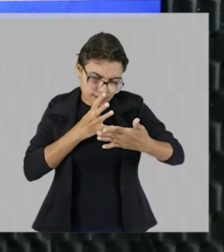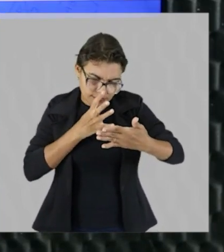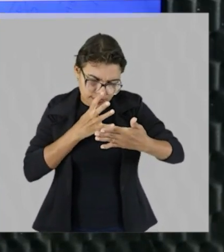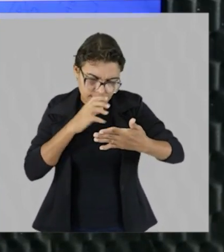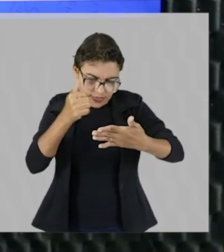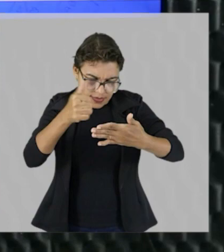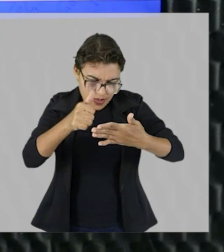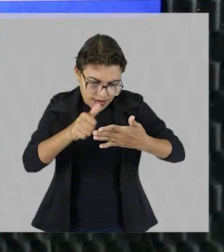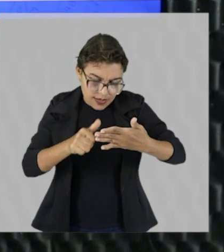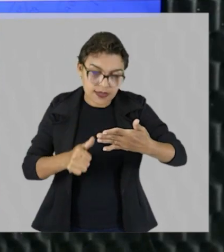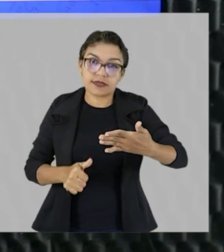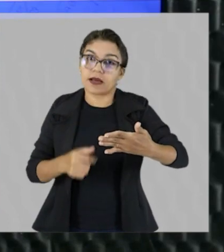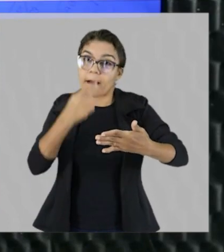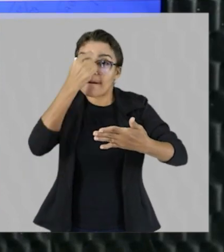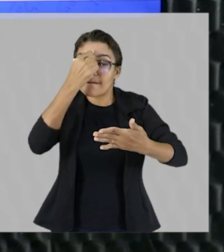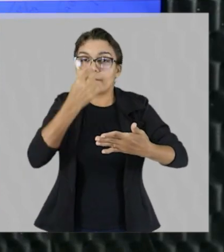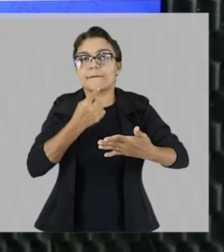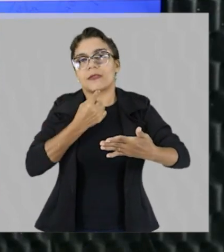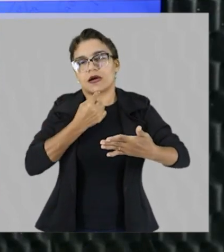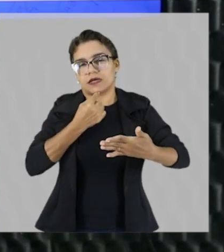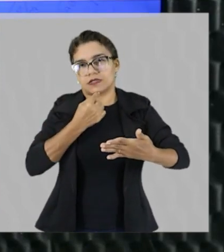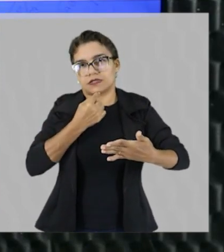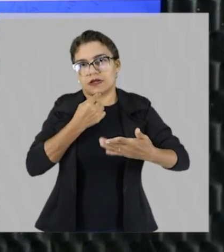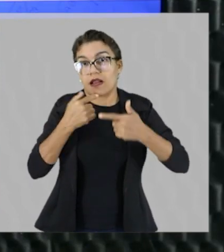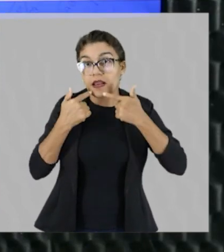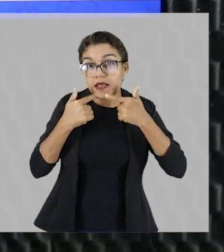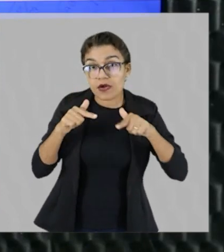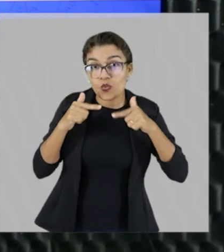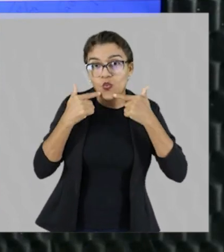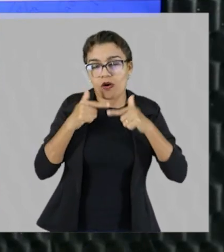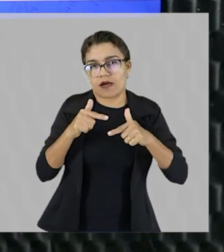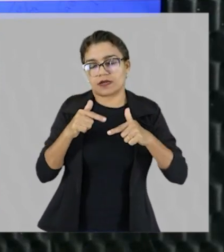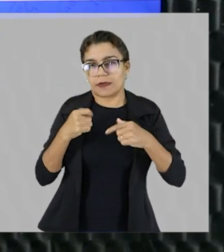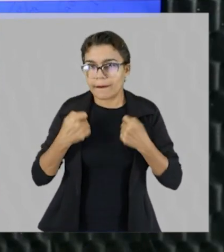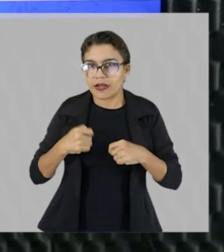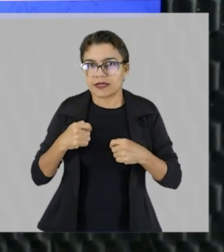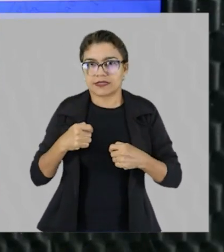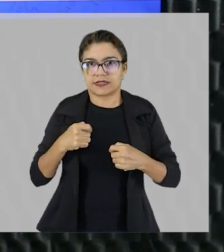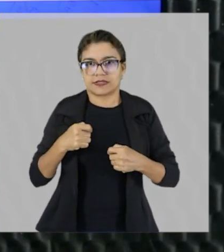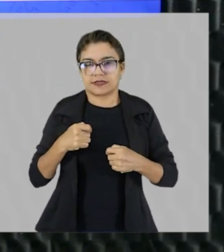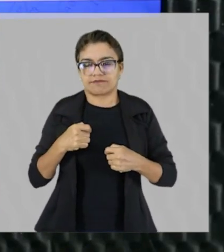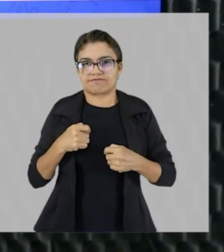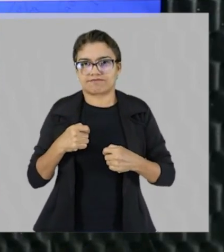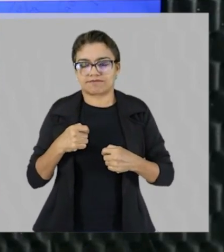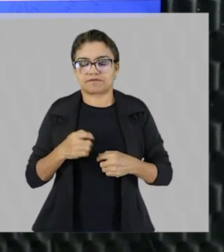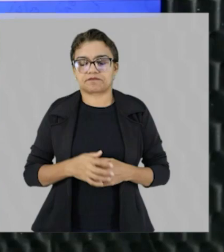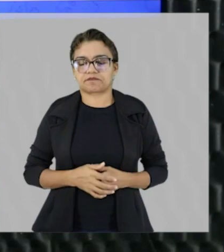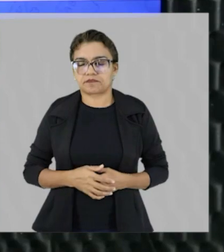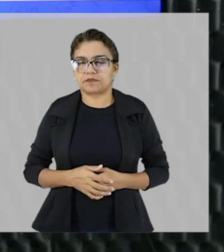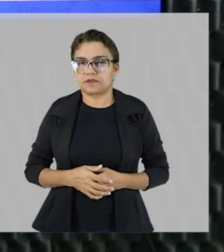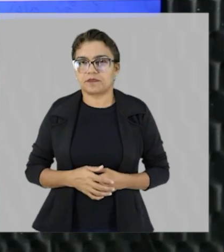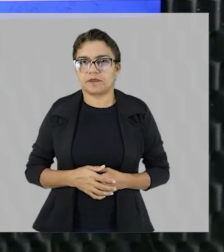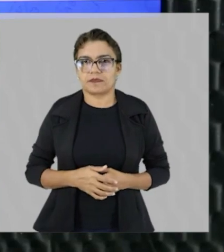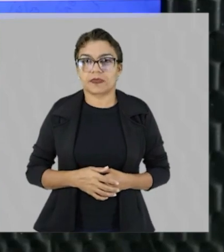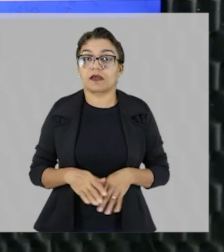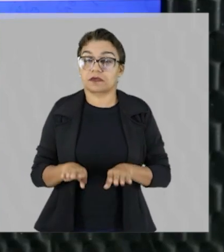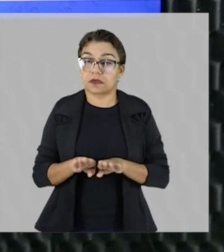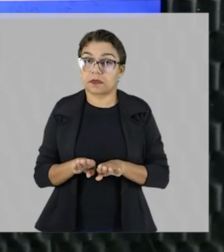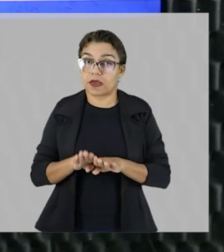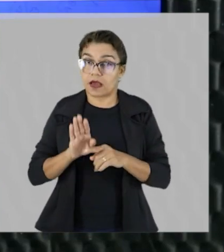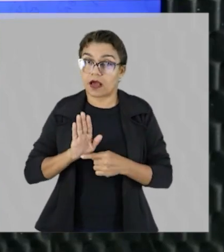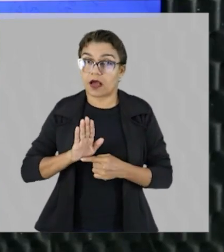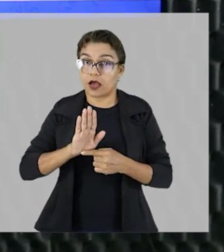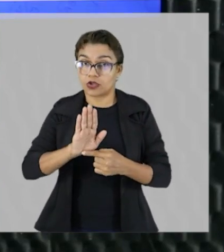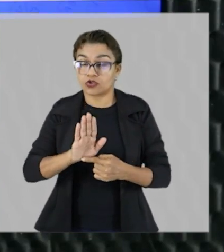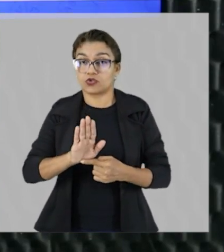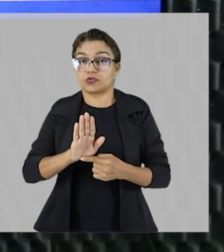Dominício, a análise de imagem, a linguagem, né, da imagem, ela te diz muita coisa. Então, isso também vai ajudar